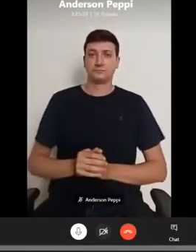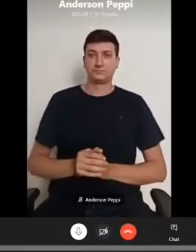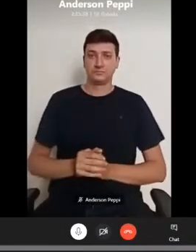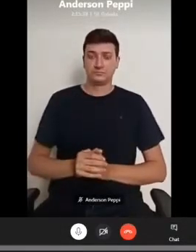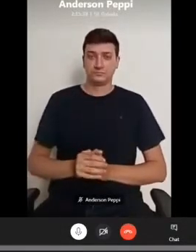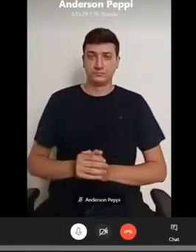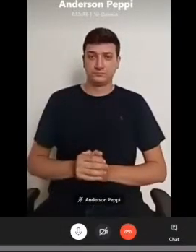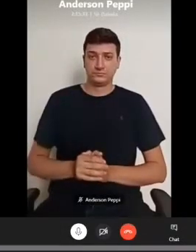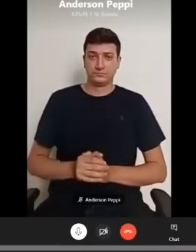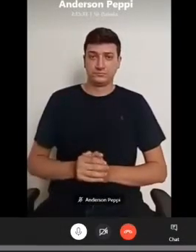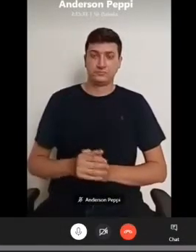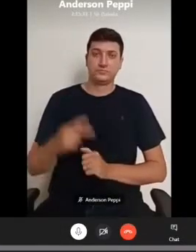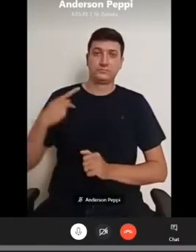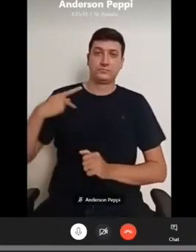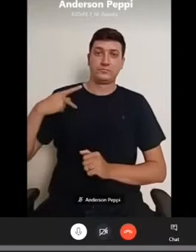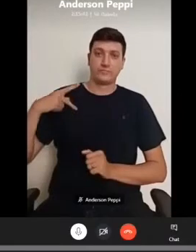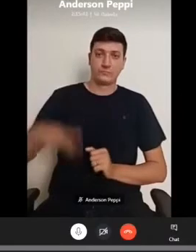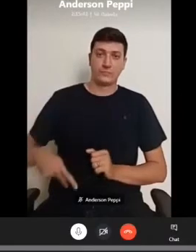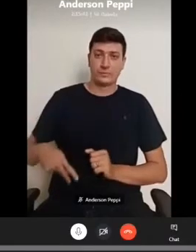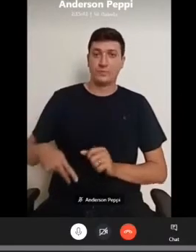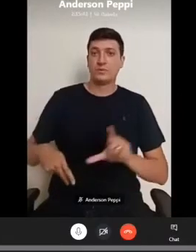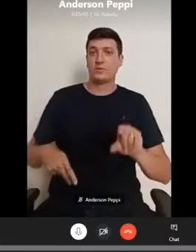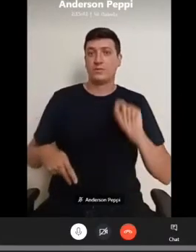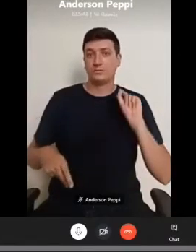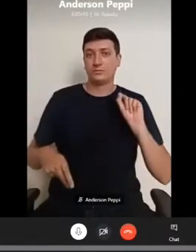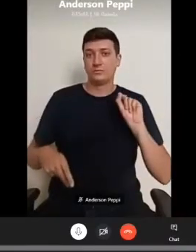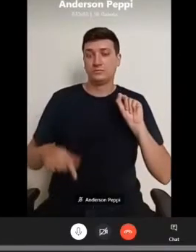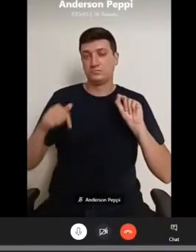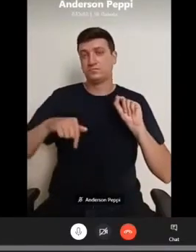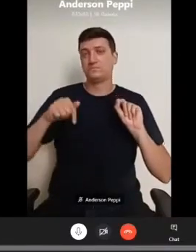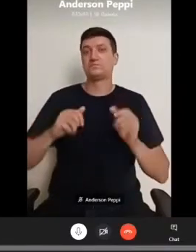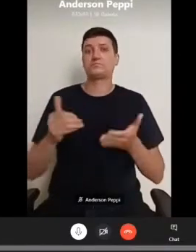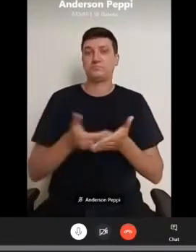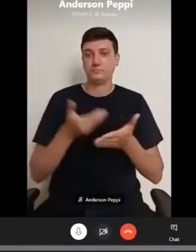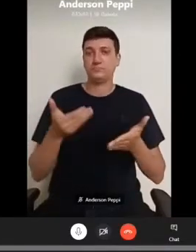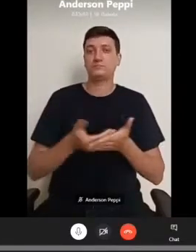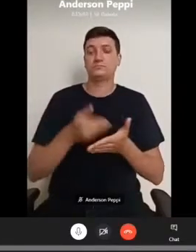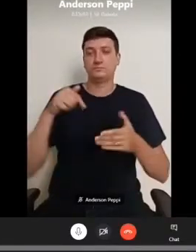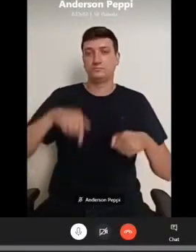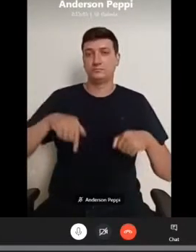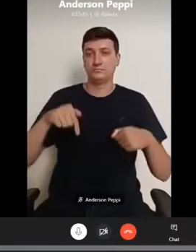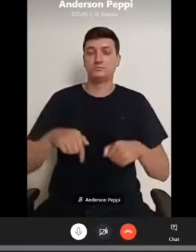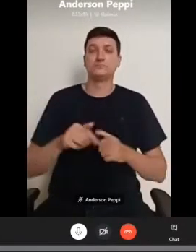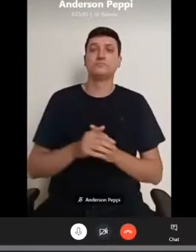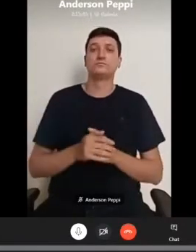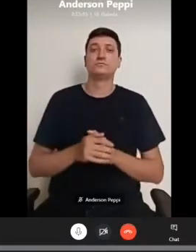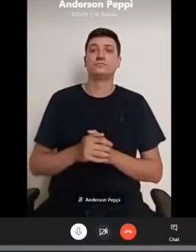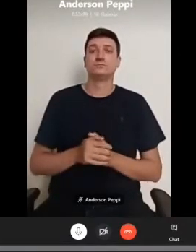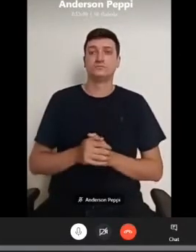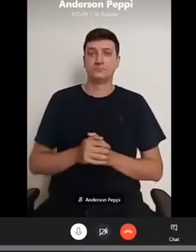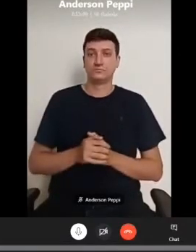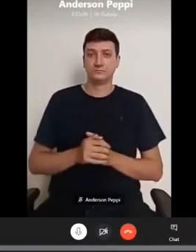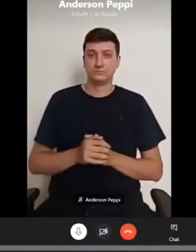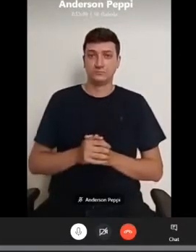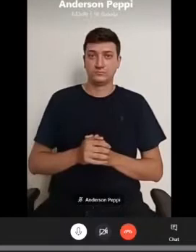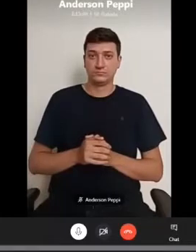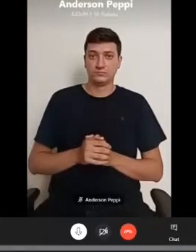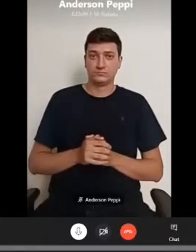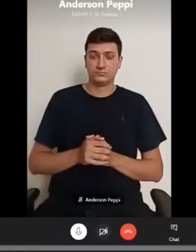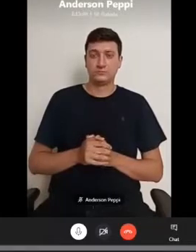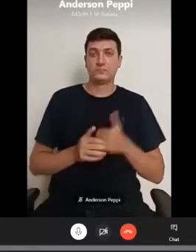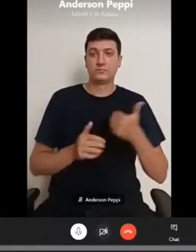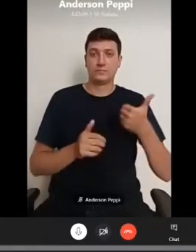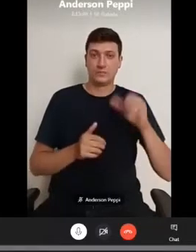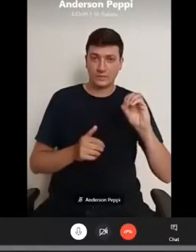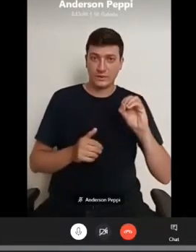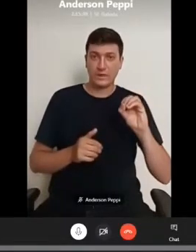Presidente da Câmara Municipal de nossa cidade, Botucatu, ficou com 10 votos,